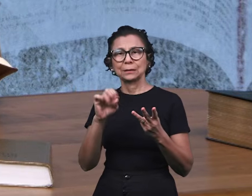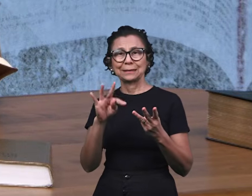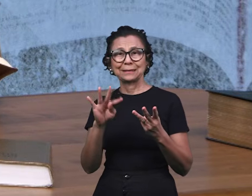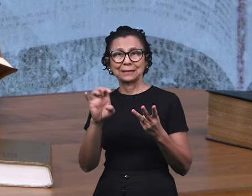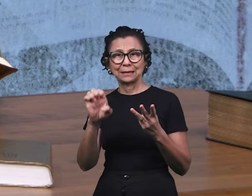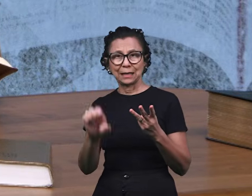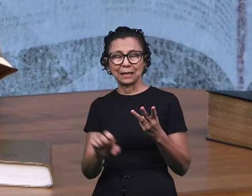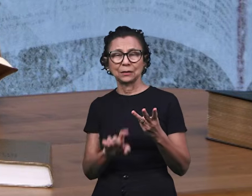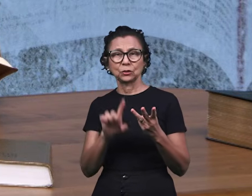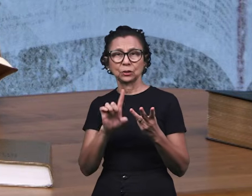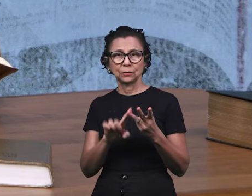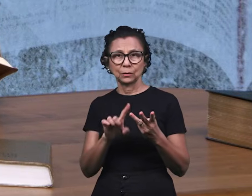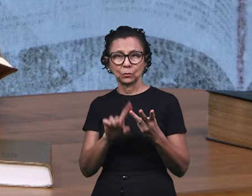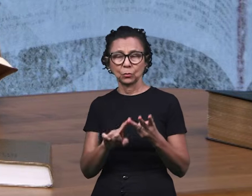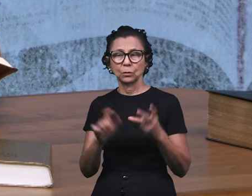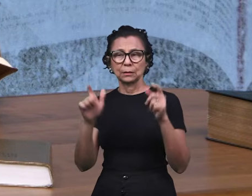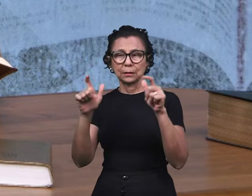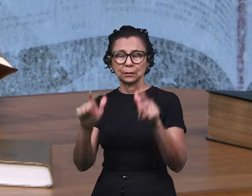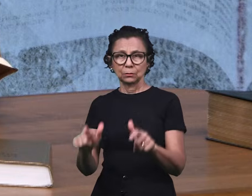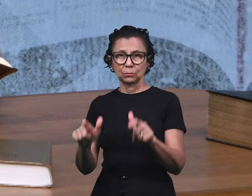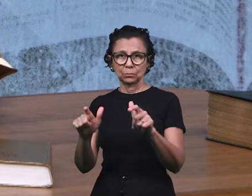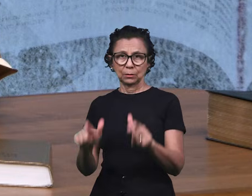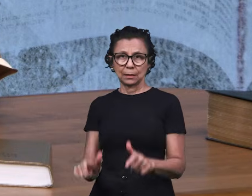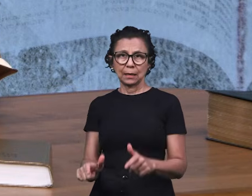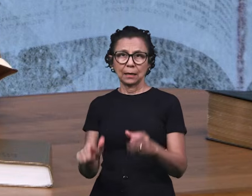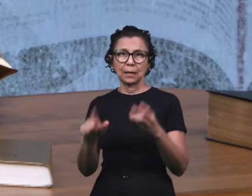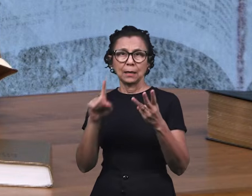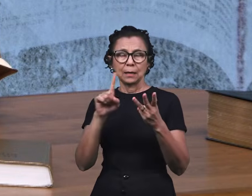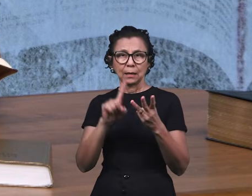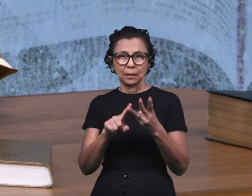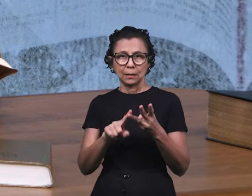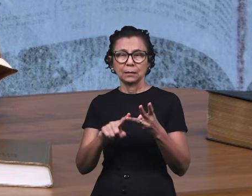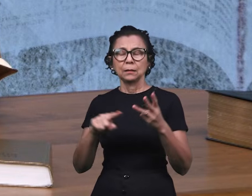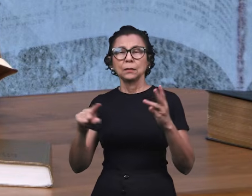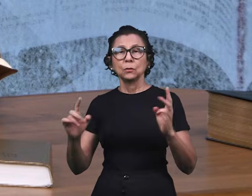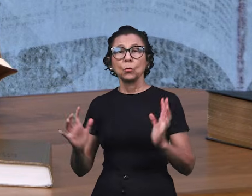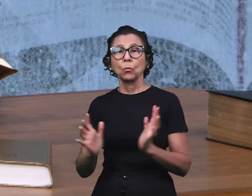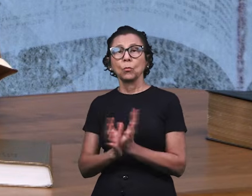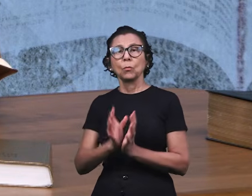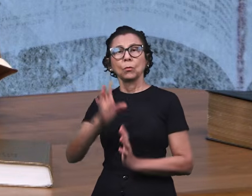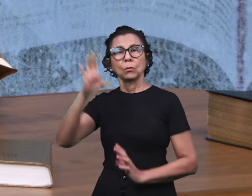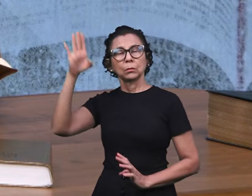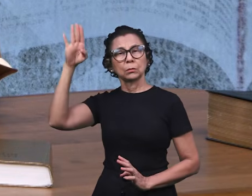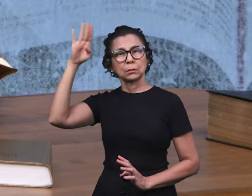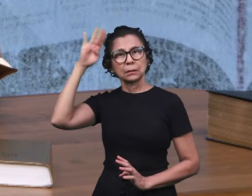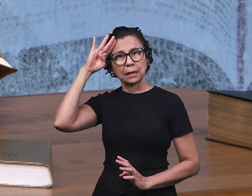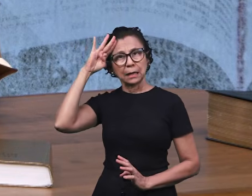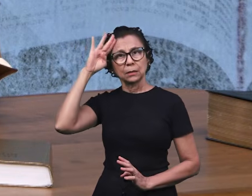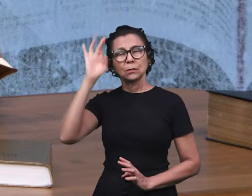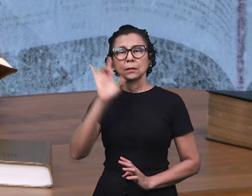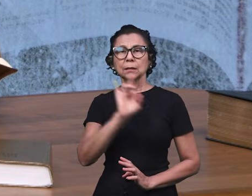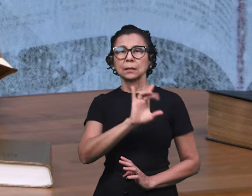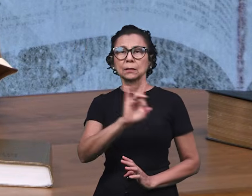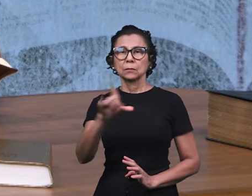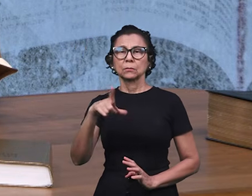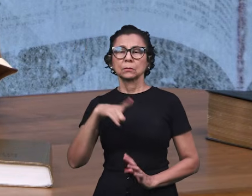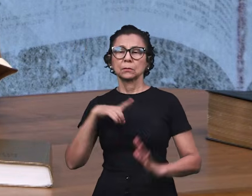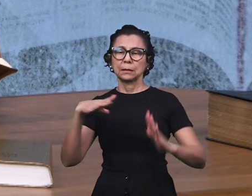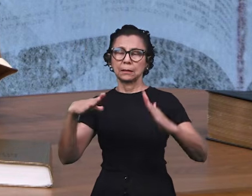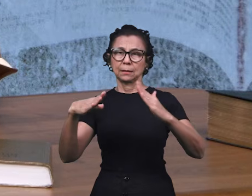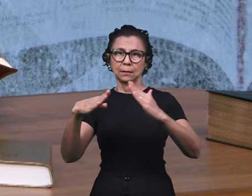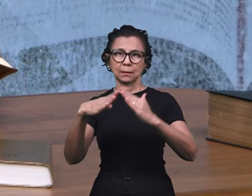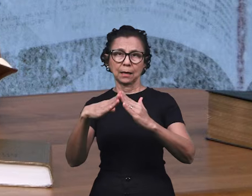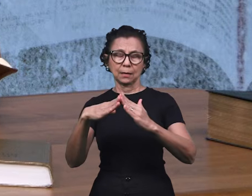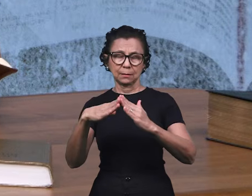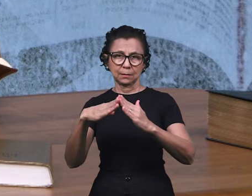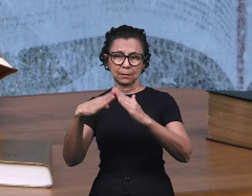ficou com Aques em Gate, ele e os seus homens, cada um com a sua casa. Davi